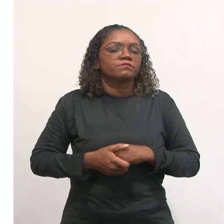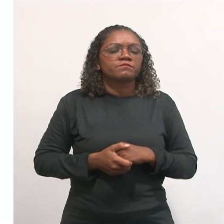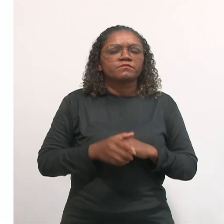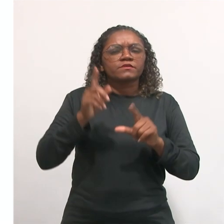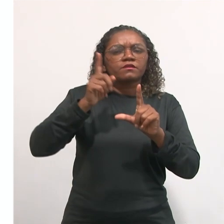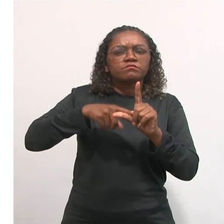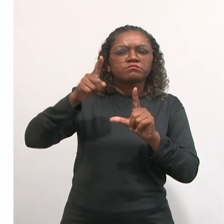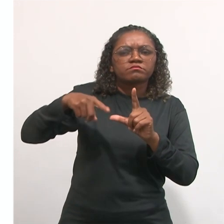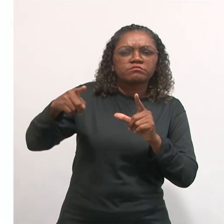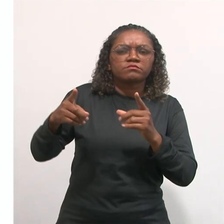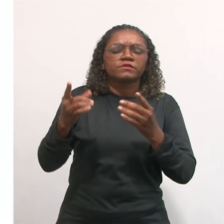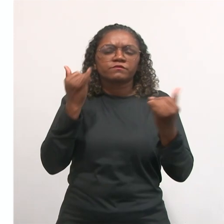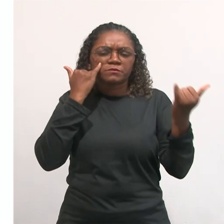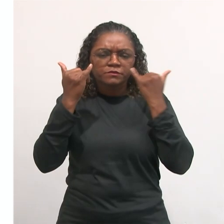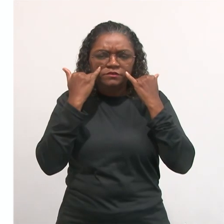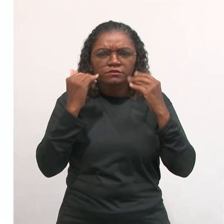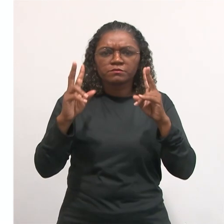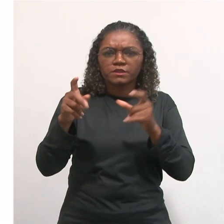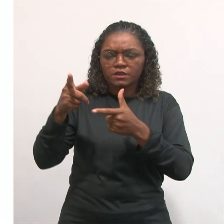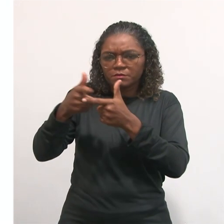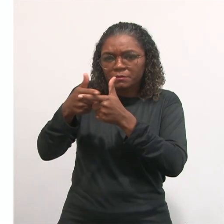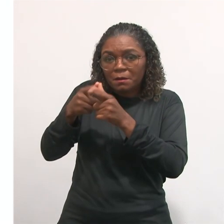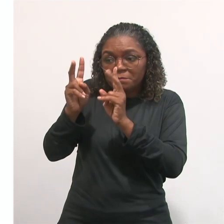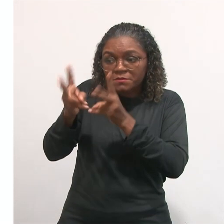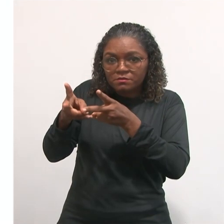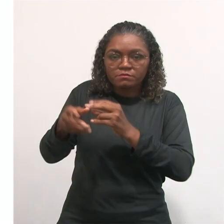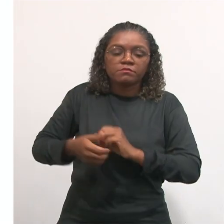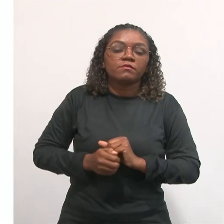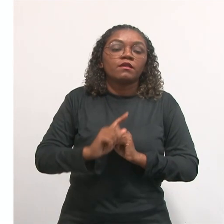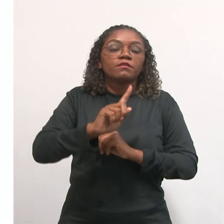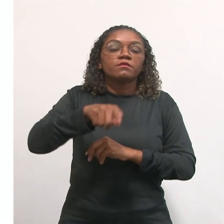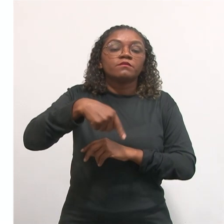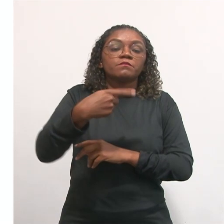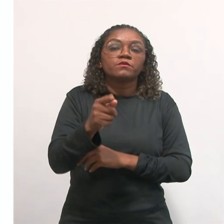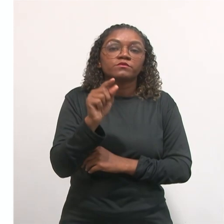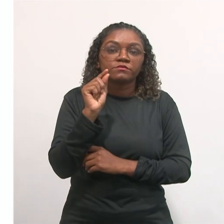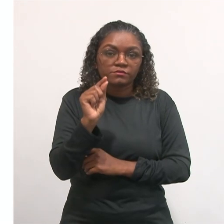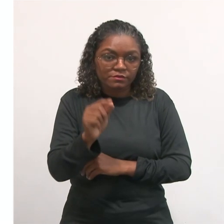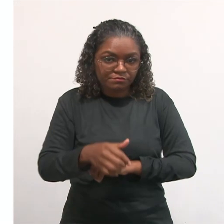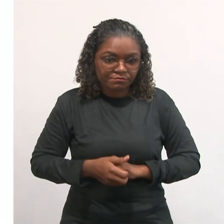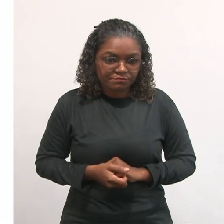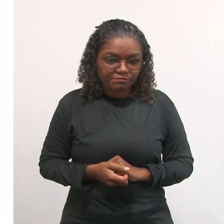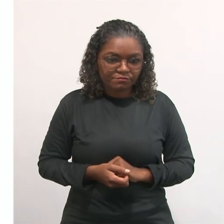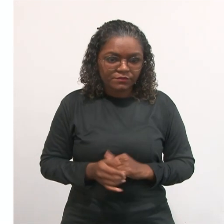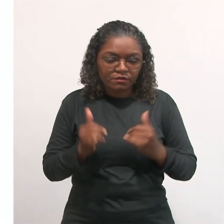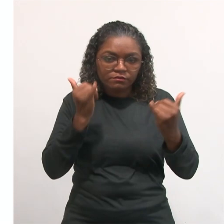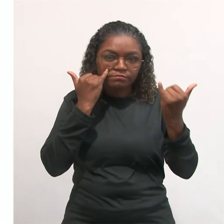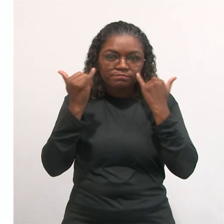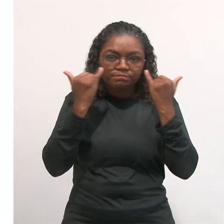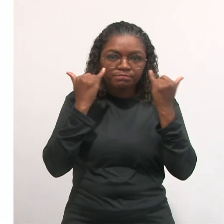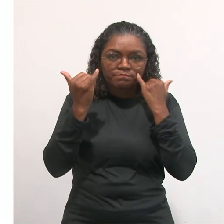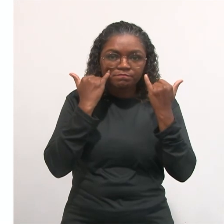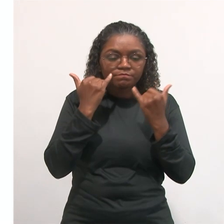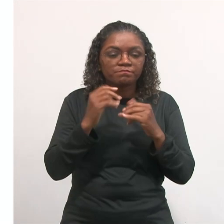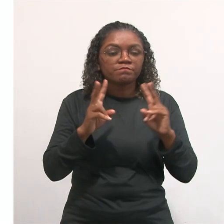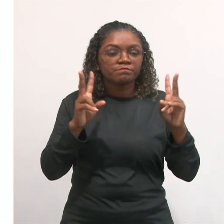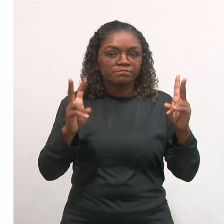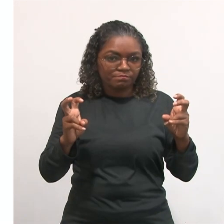levantar dados desse problema. Então, segunda coisa, ele vai coletar dados desse sistema, então ele vai levantar, por